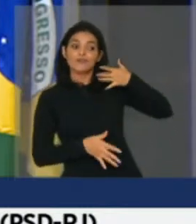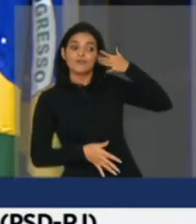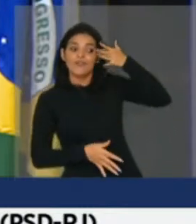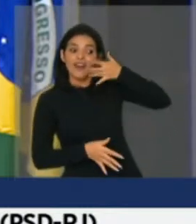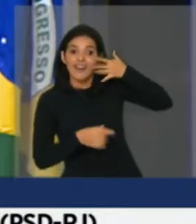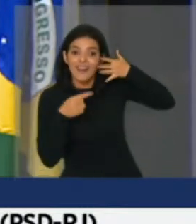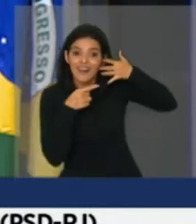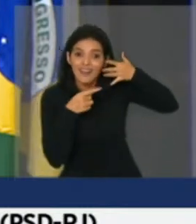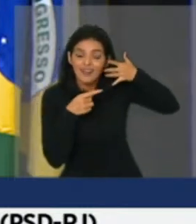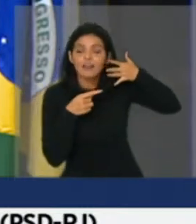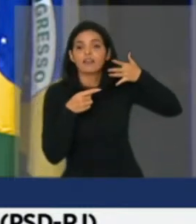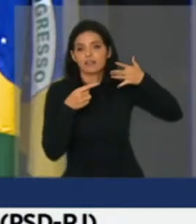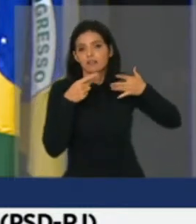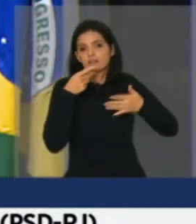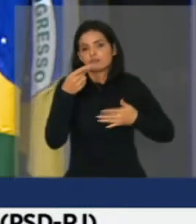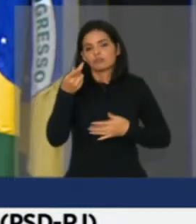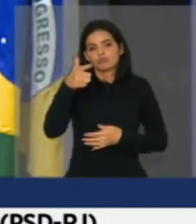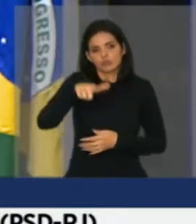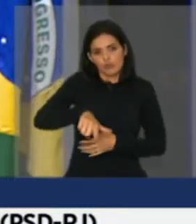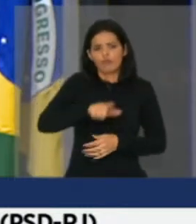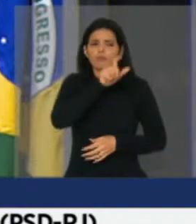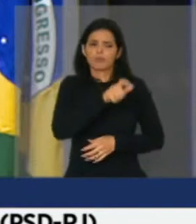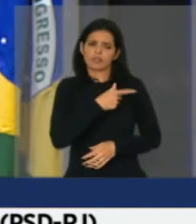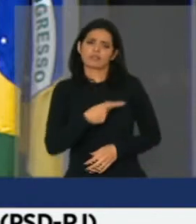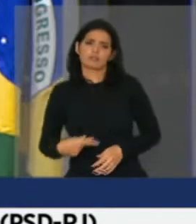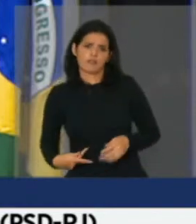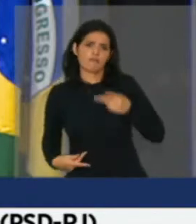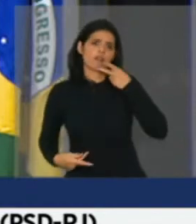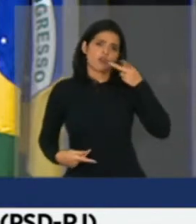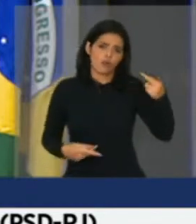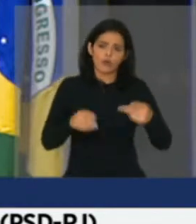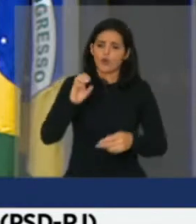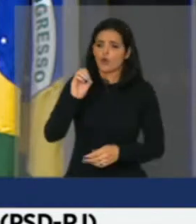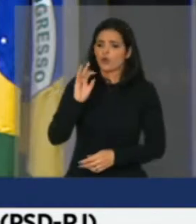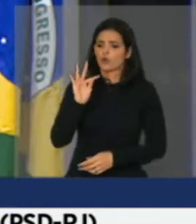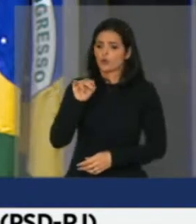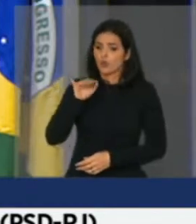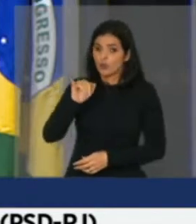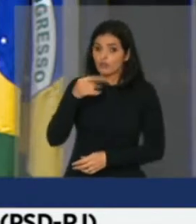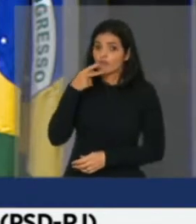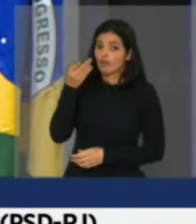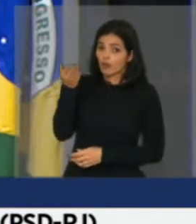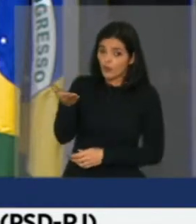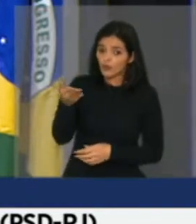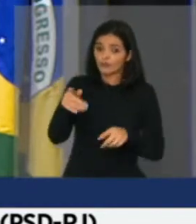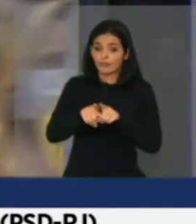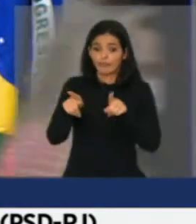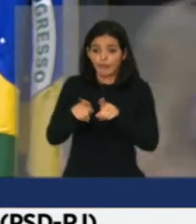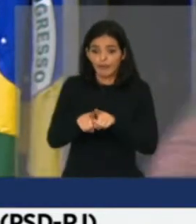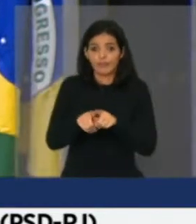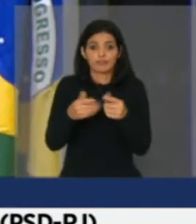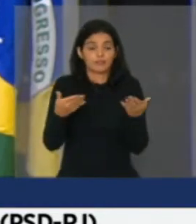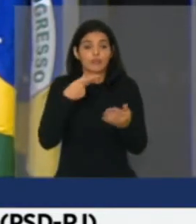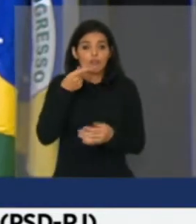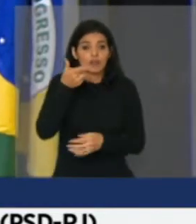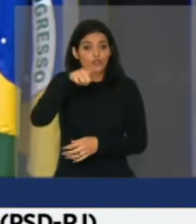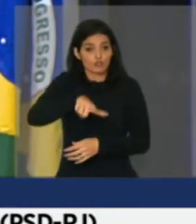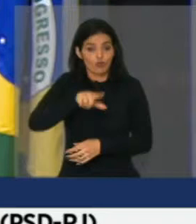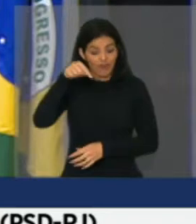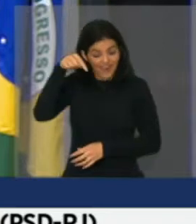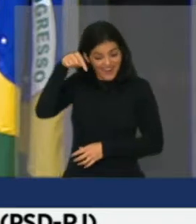reitero o que o presidente já reiterou, o que eu disse, o que o Tony acabou de dizer. Aqui